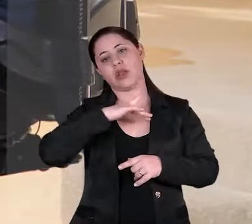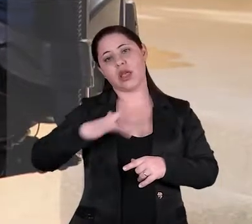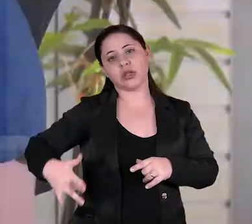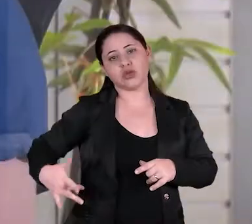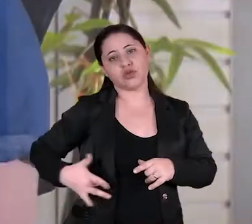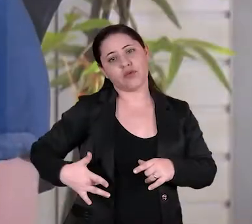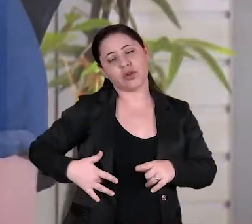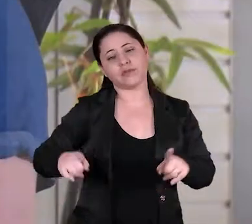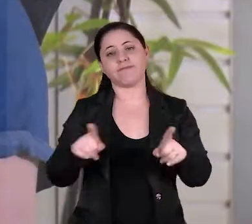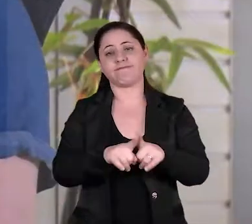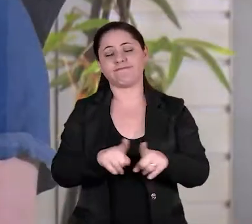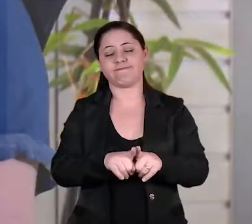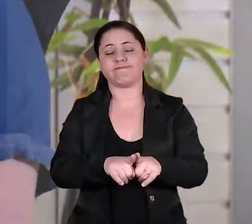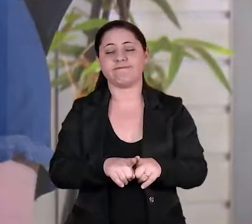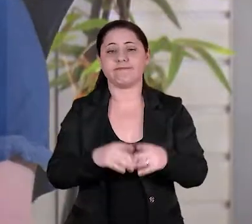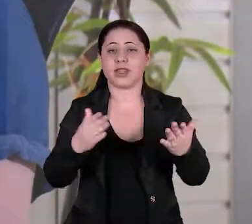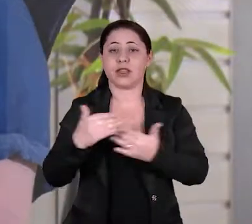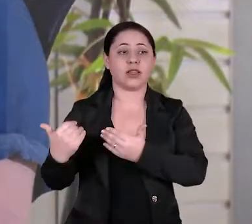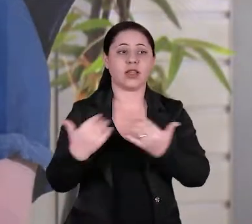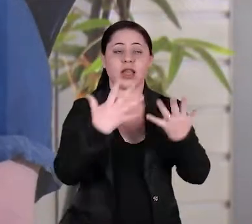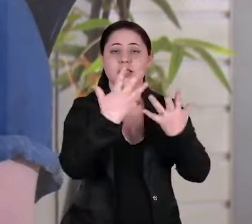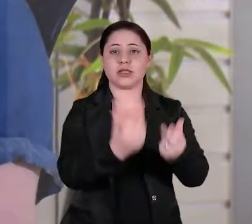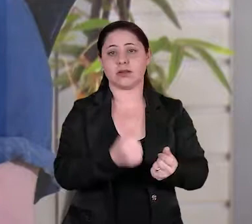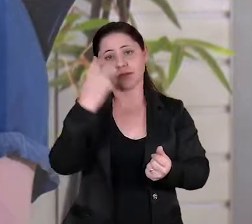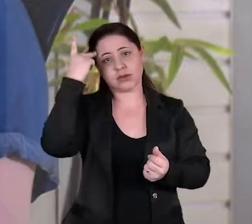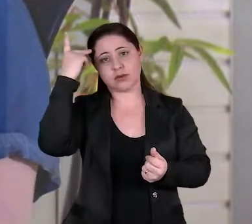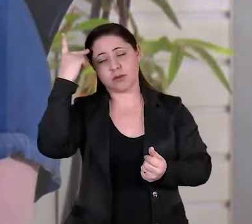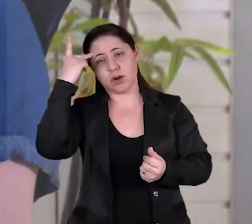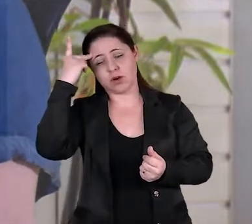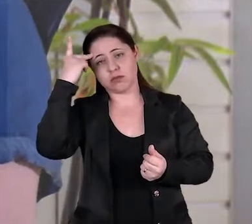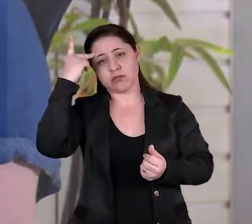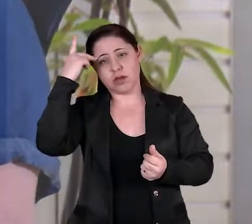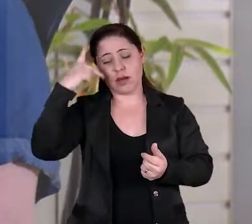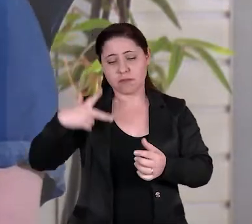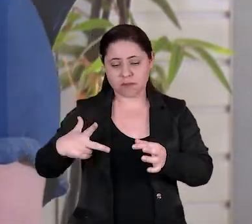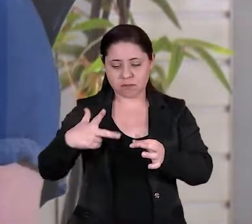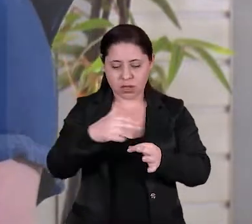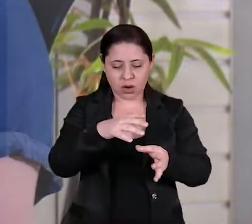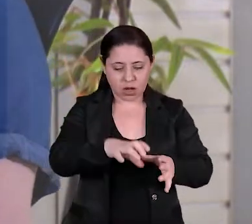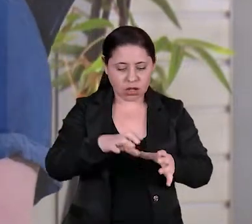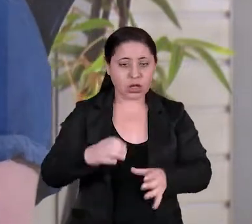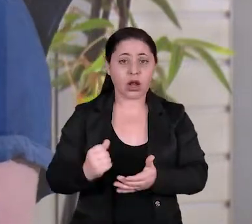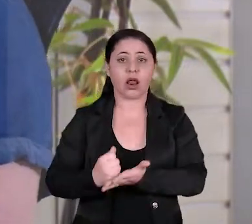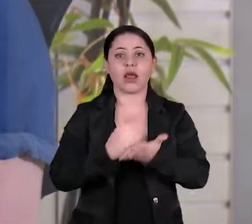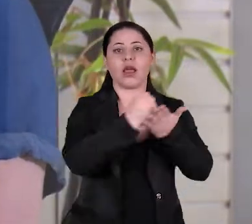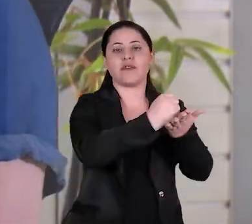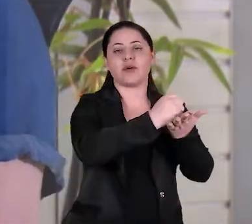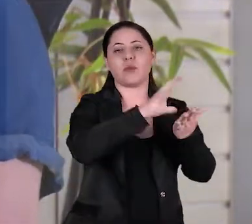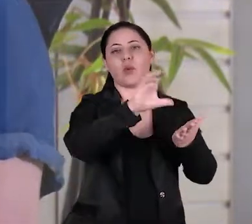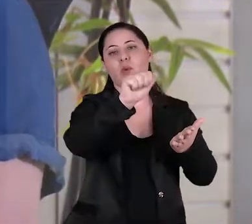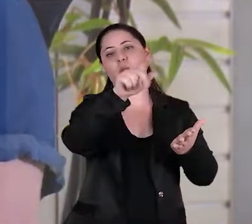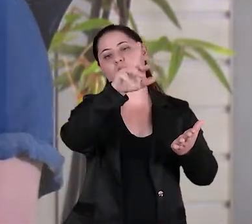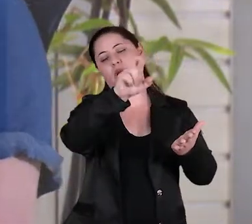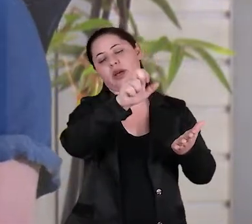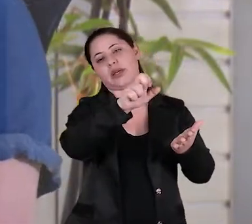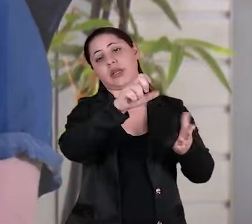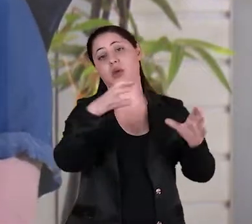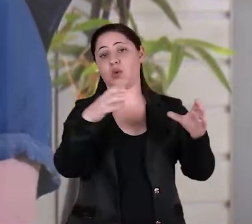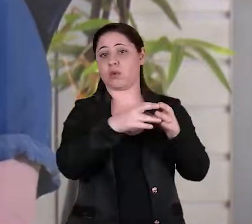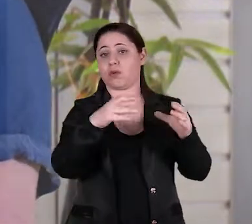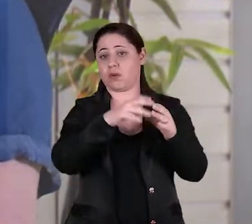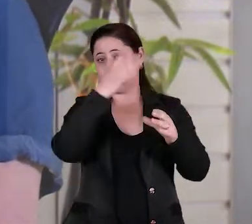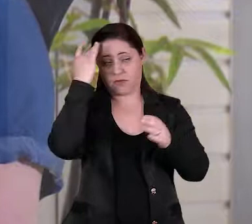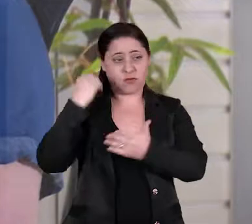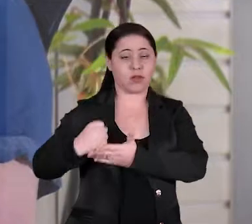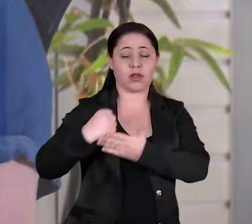recebe a equipe de transplante de fígado que vem de São Paulo, capta o fígado aqui e leva para o Acre. Então assim, a equipe